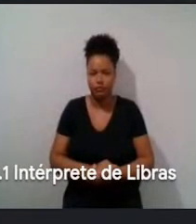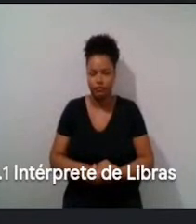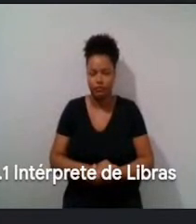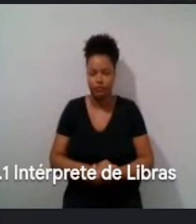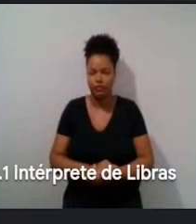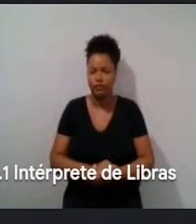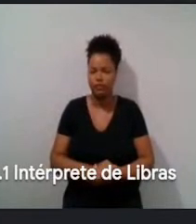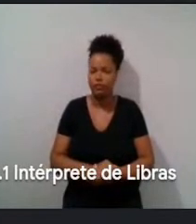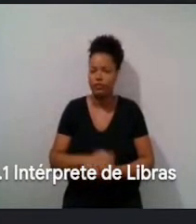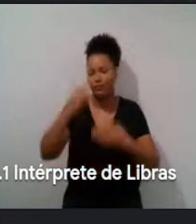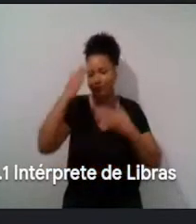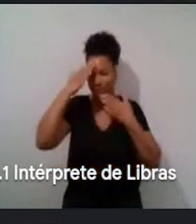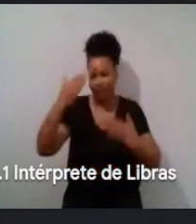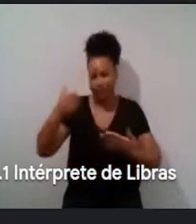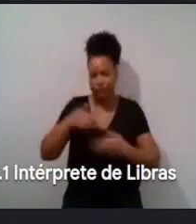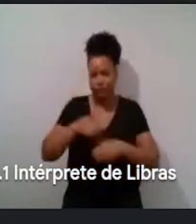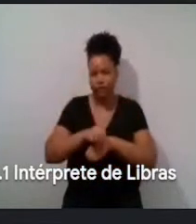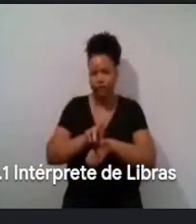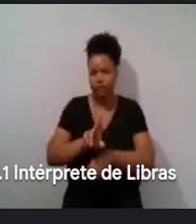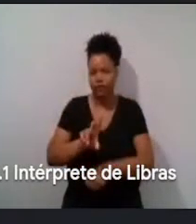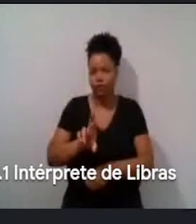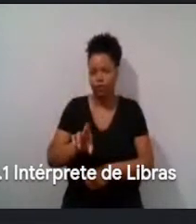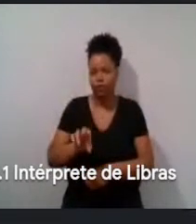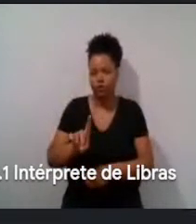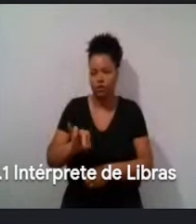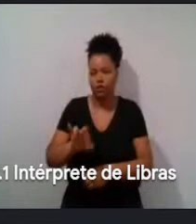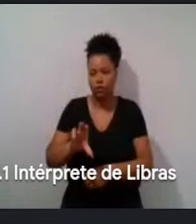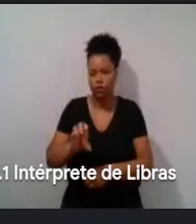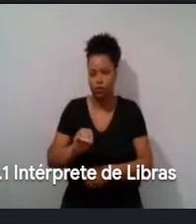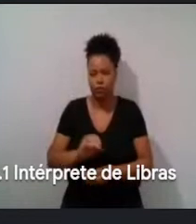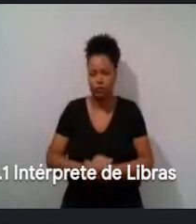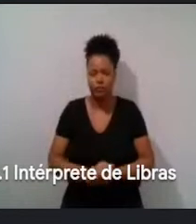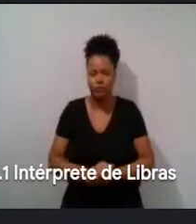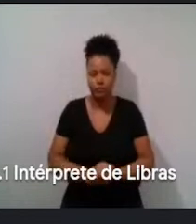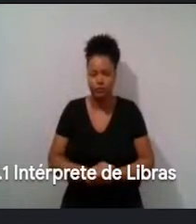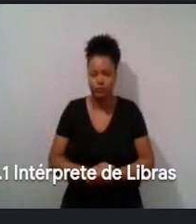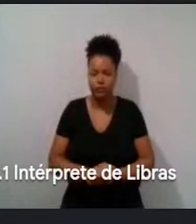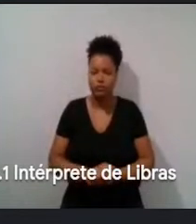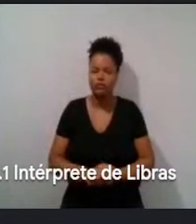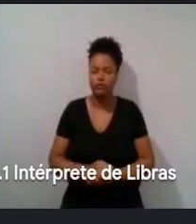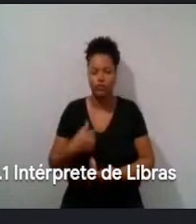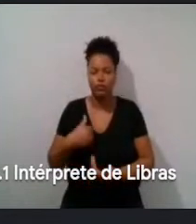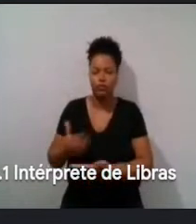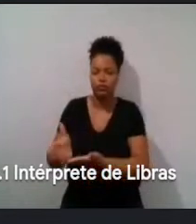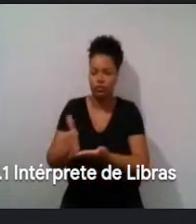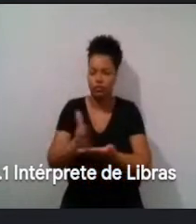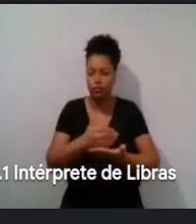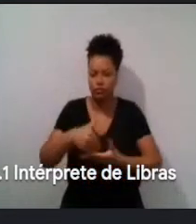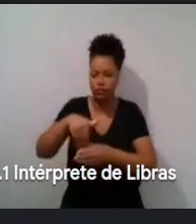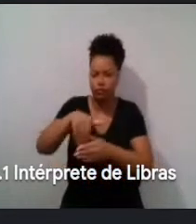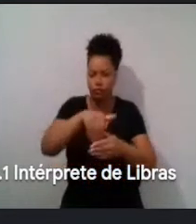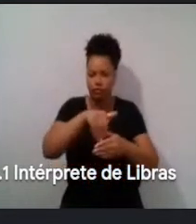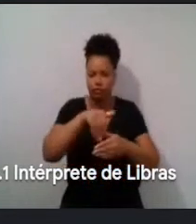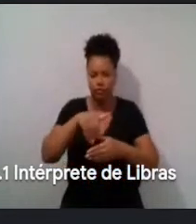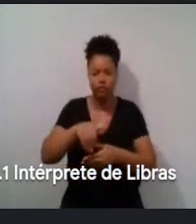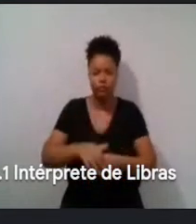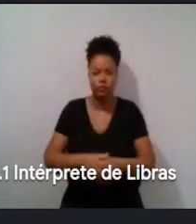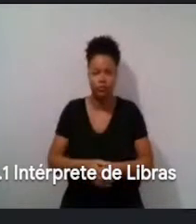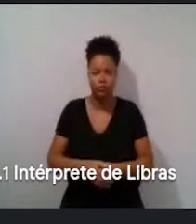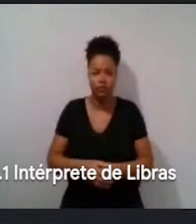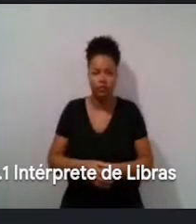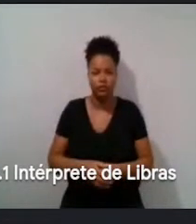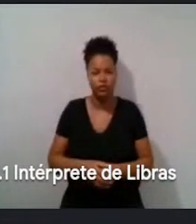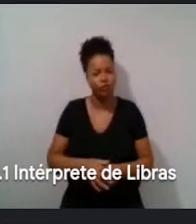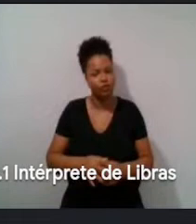Obrigado, doutor Rodrigo. Eu vou, então, colher o voto também de forma por